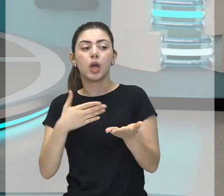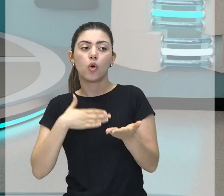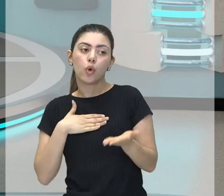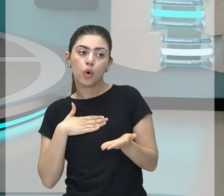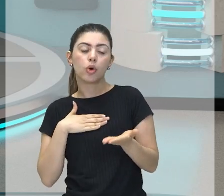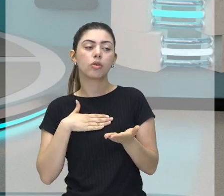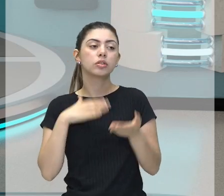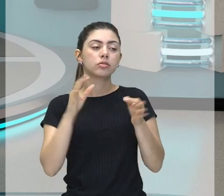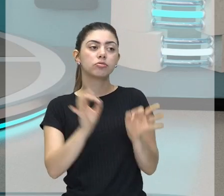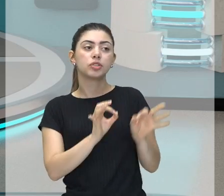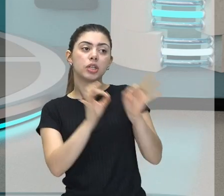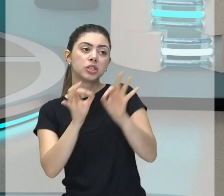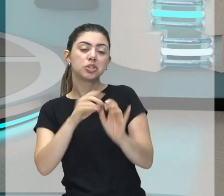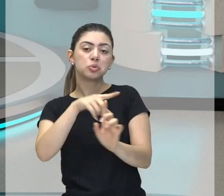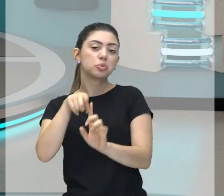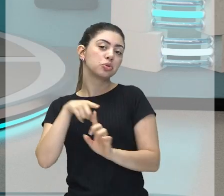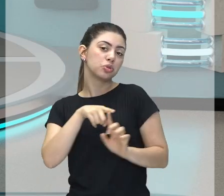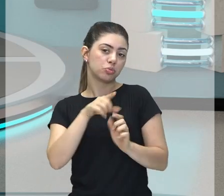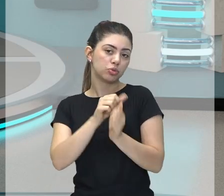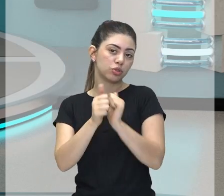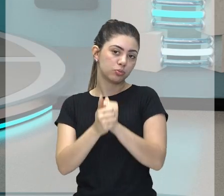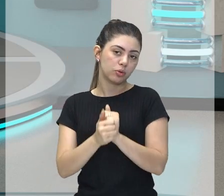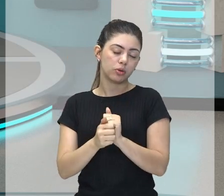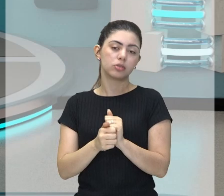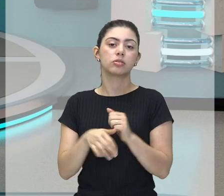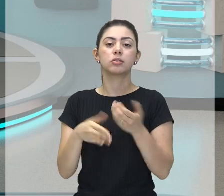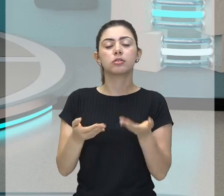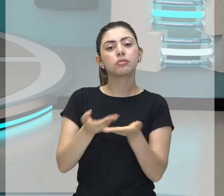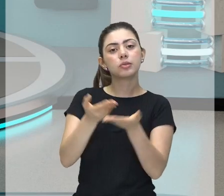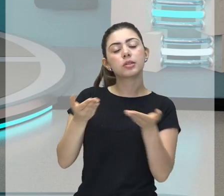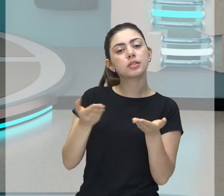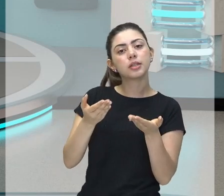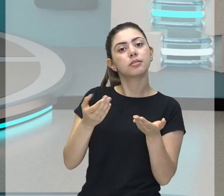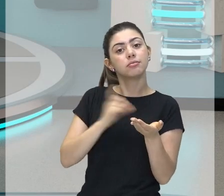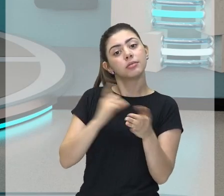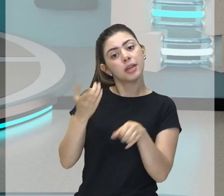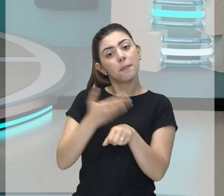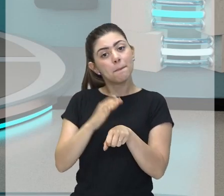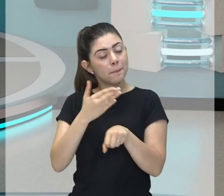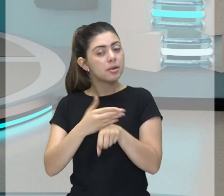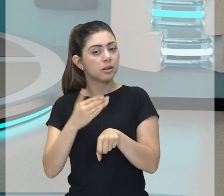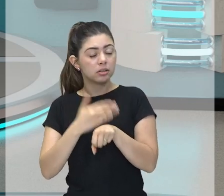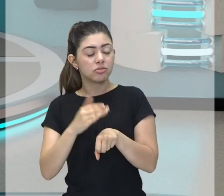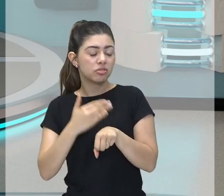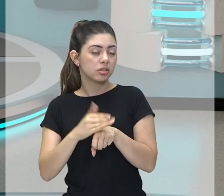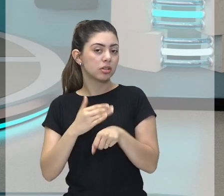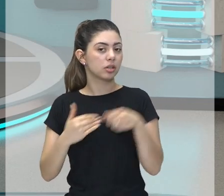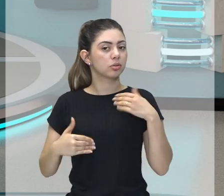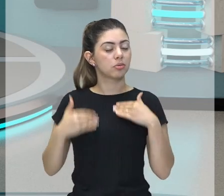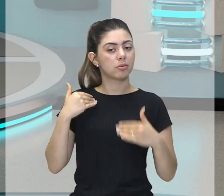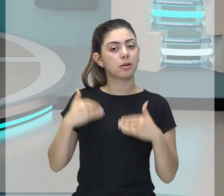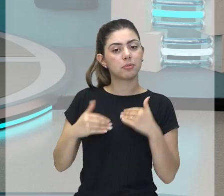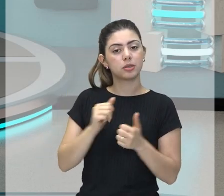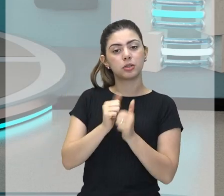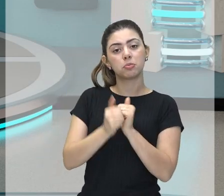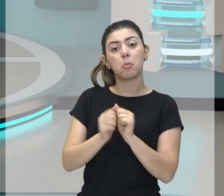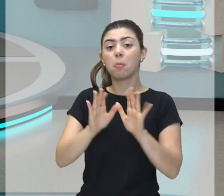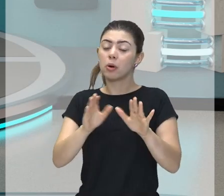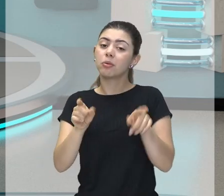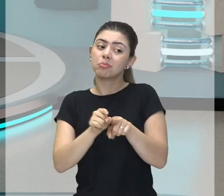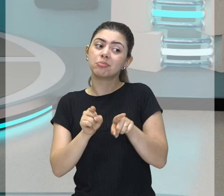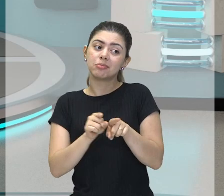tipo de esporte, você de alguma forma está praticando alguma coisa esportiva, nem que seja num